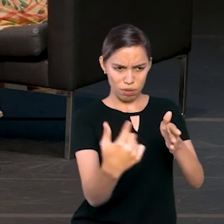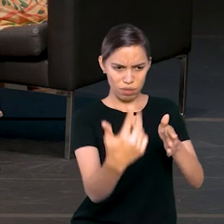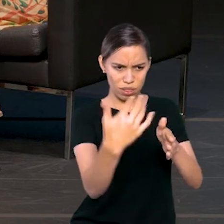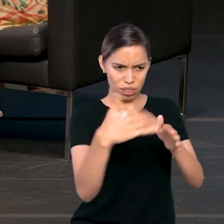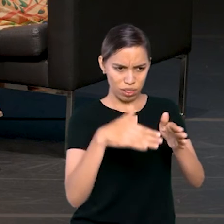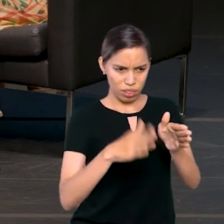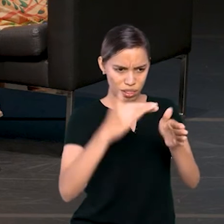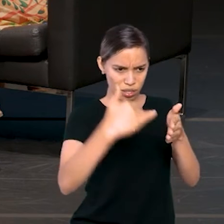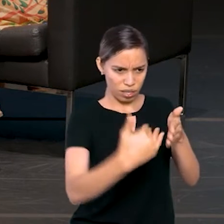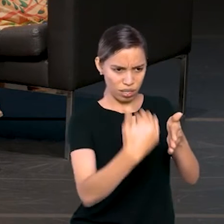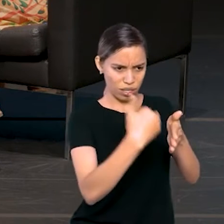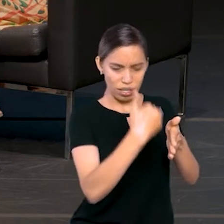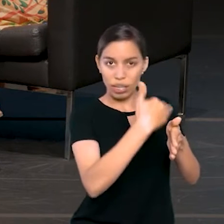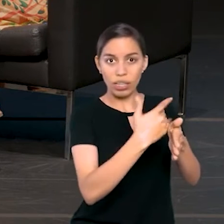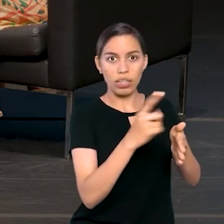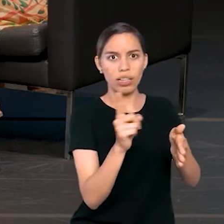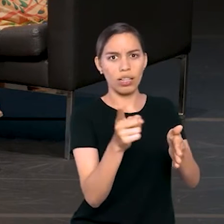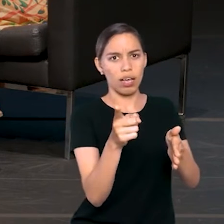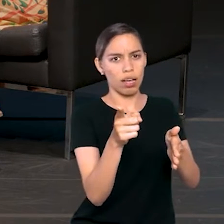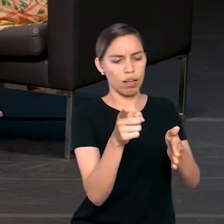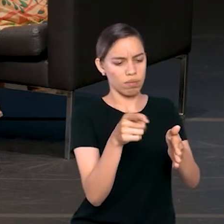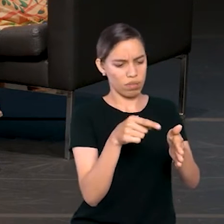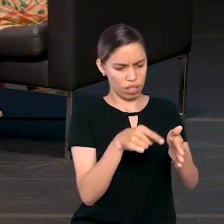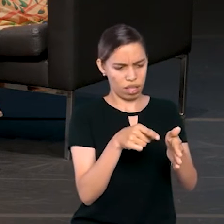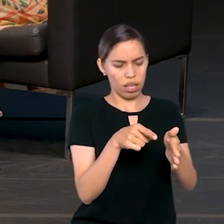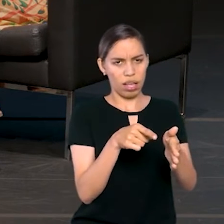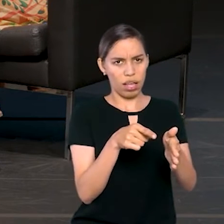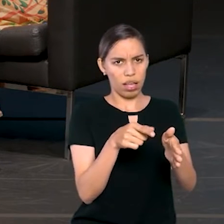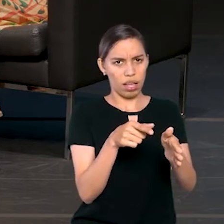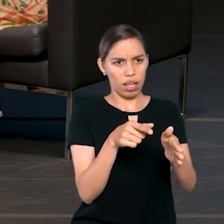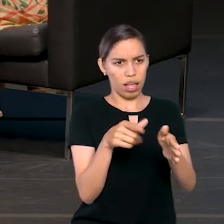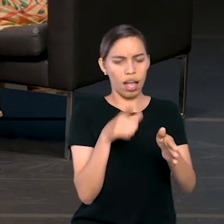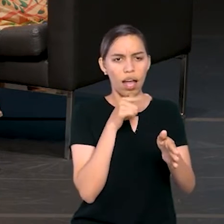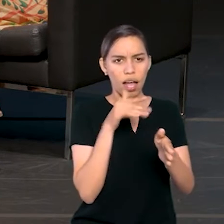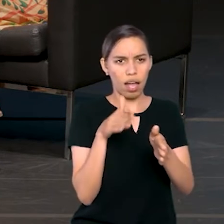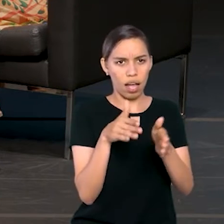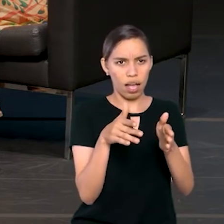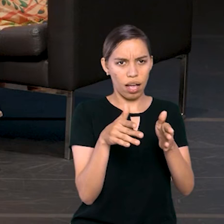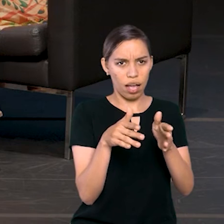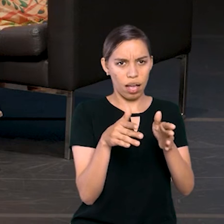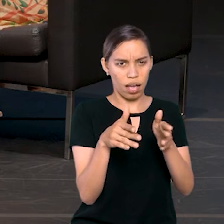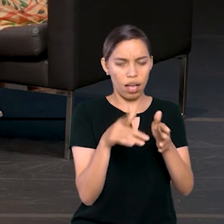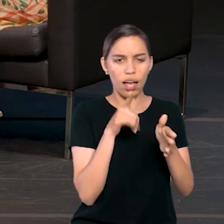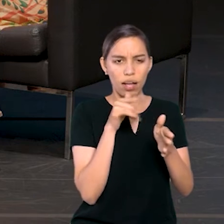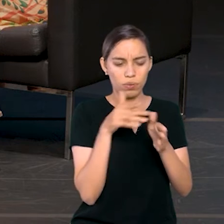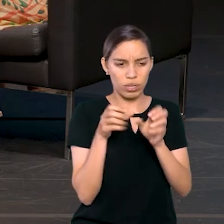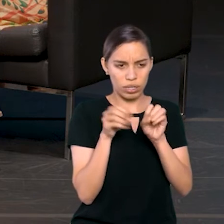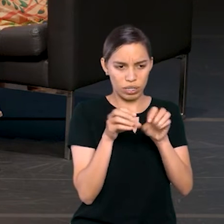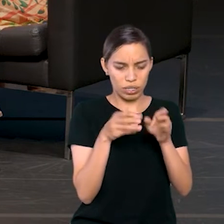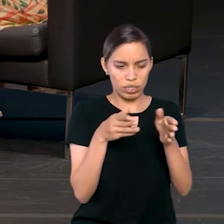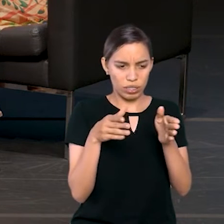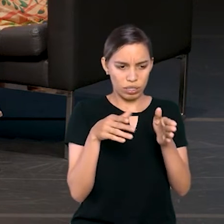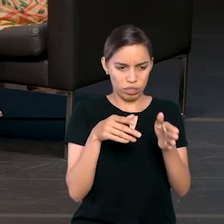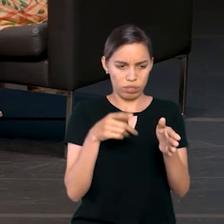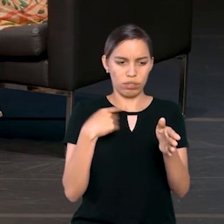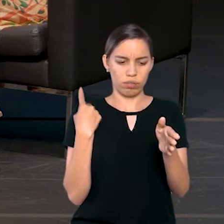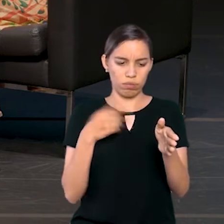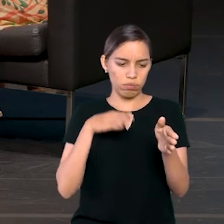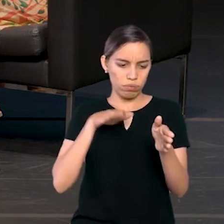você acompanhar o movimento dela. Agora, acompanhar o movimento da água como uma tábua é uma